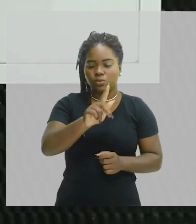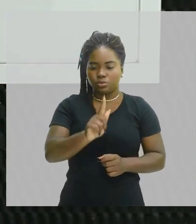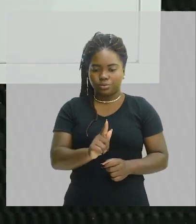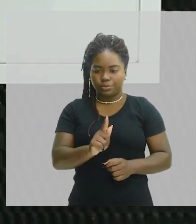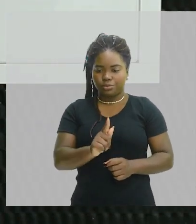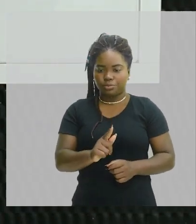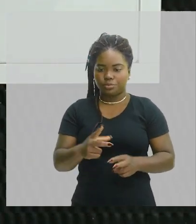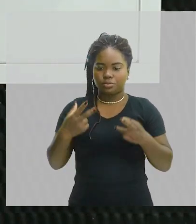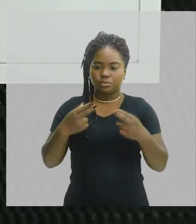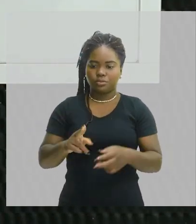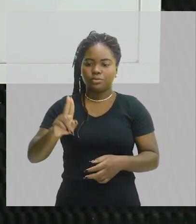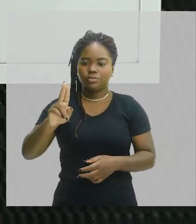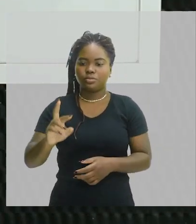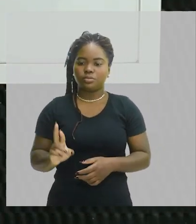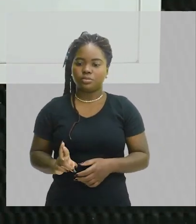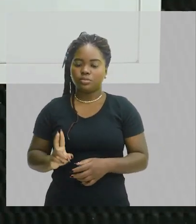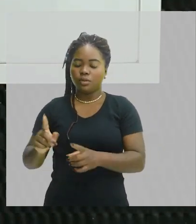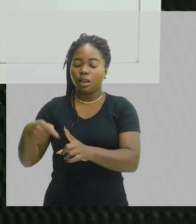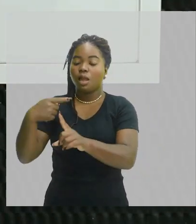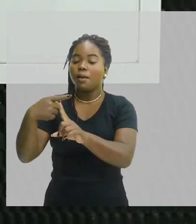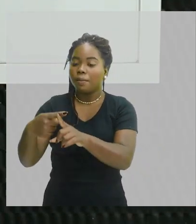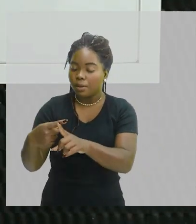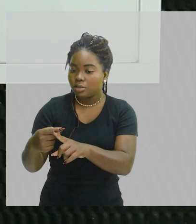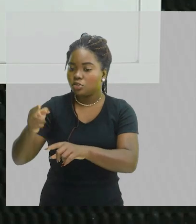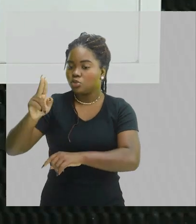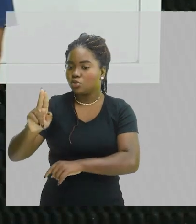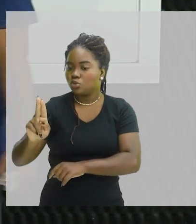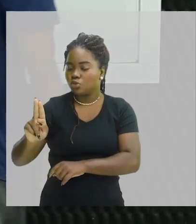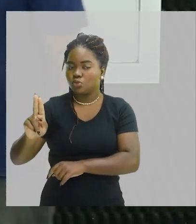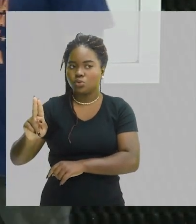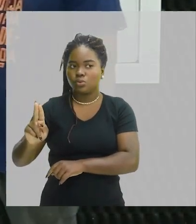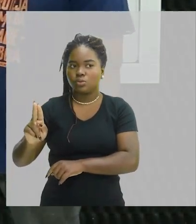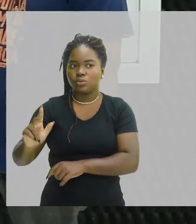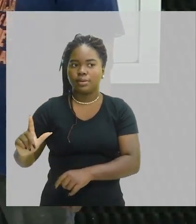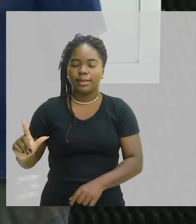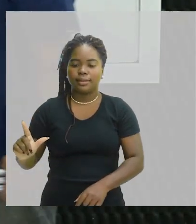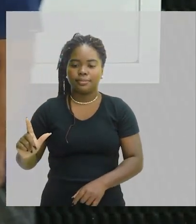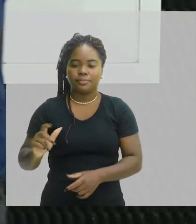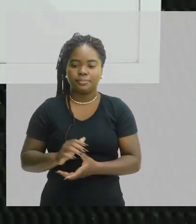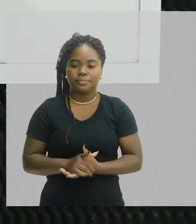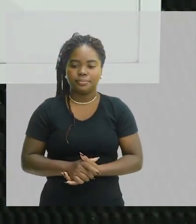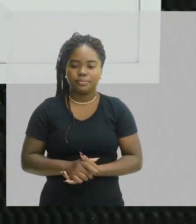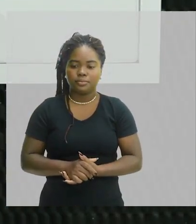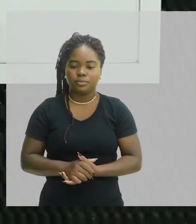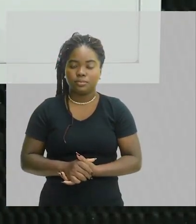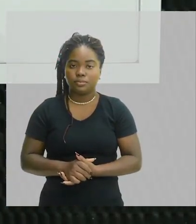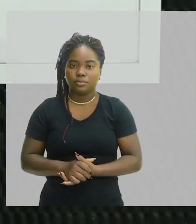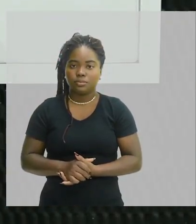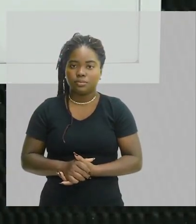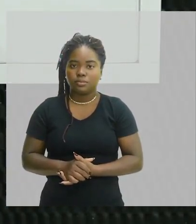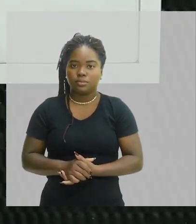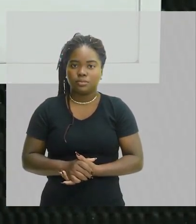o U do receptor, mais o U da lâmpada, certo? Então vai ficar ó,